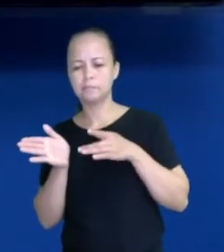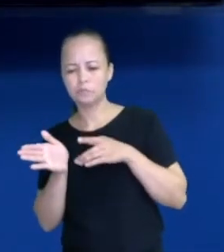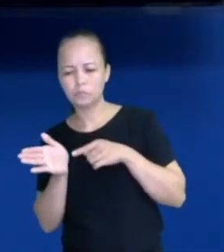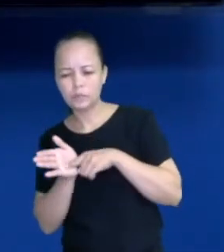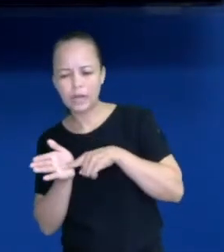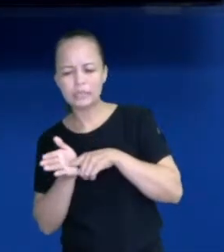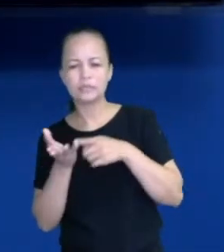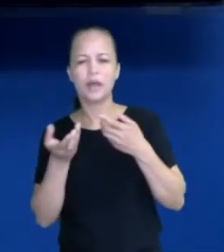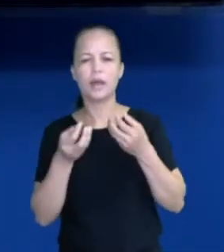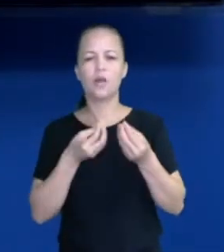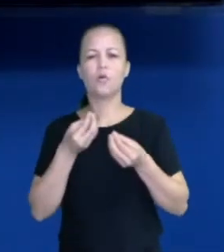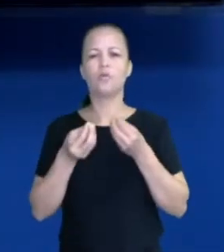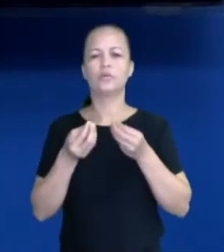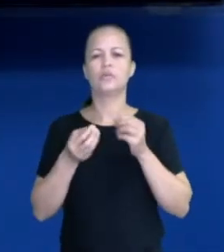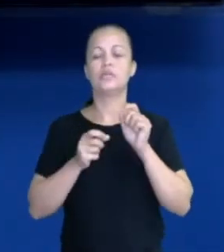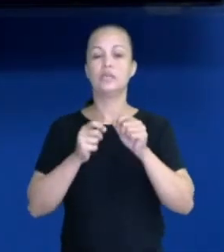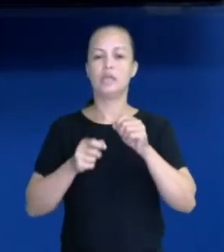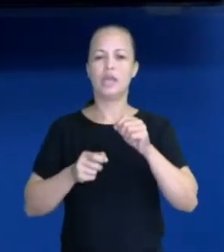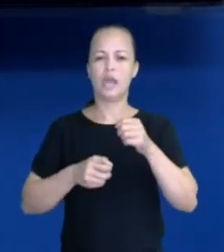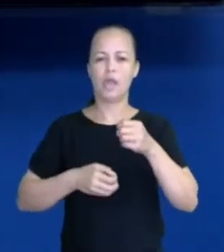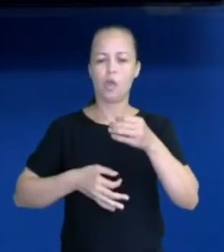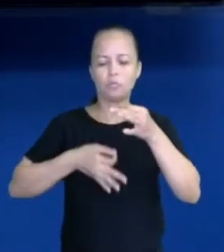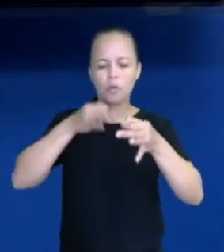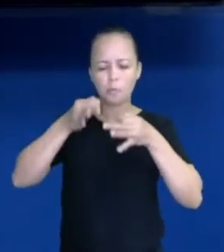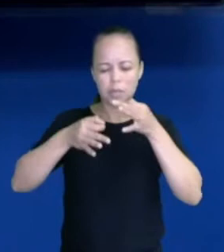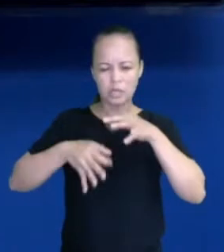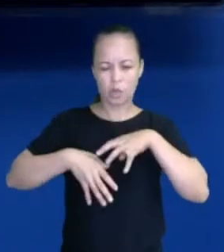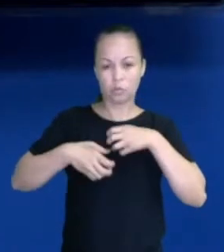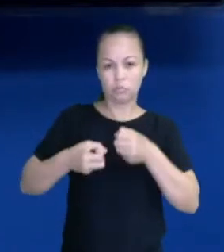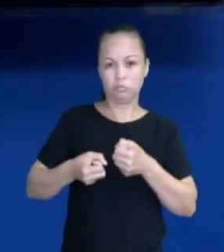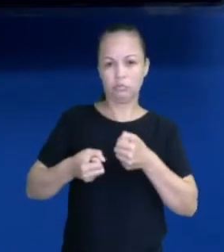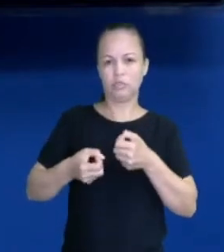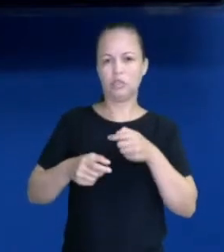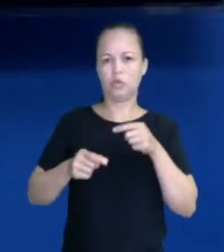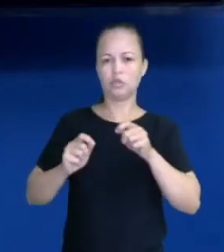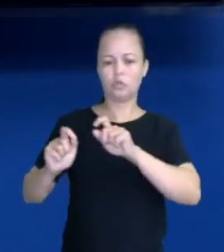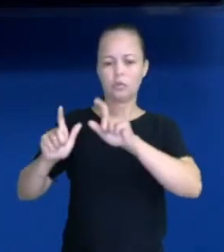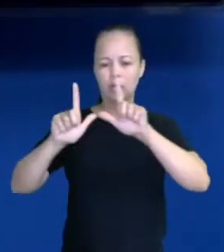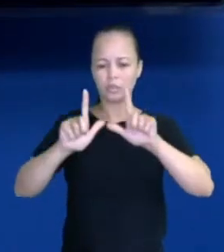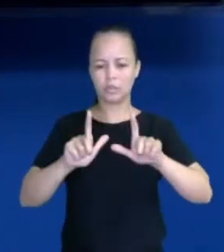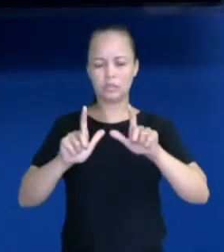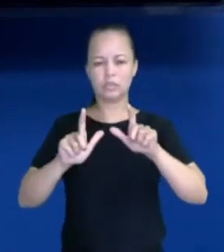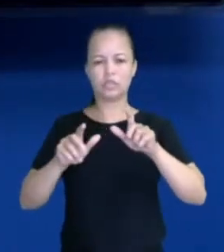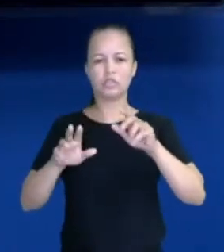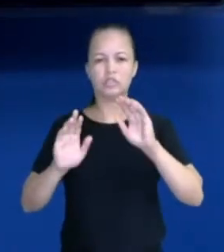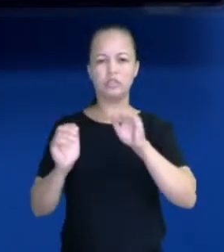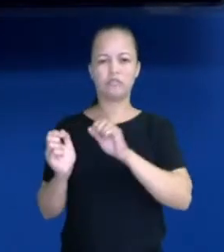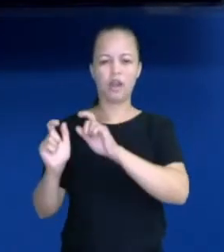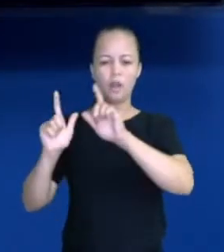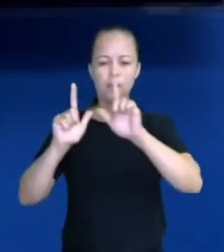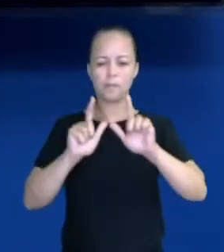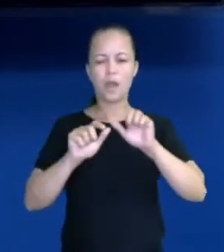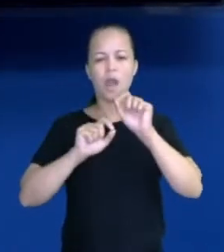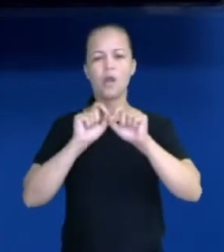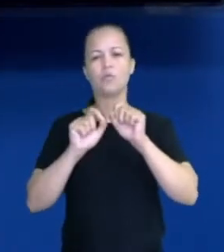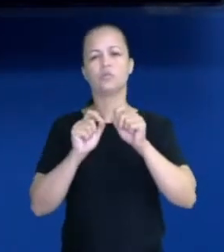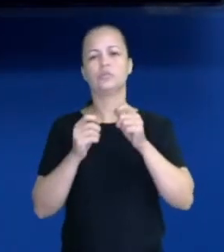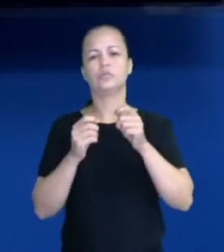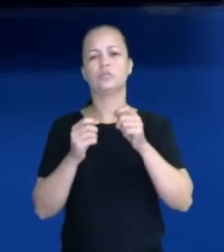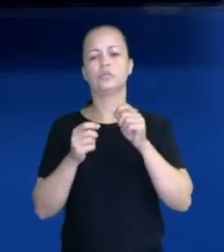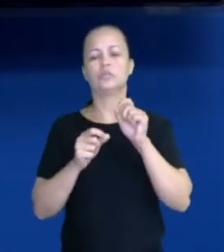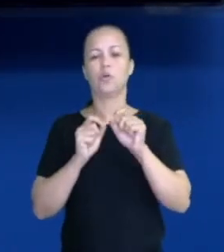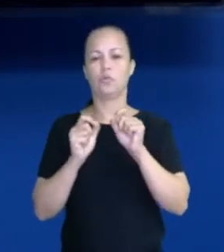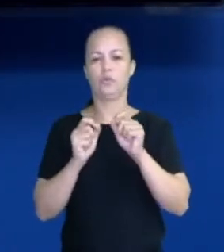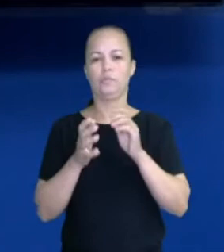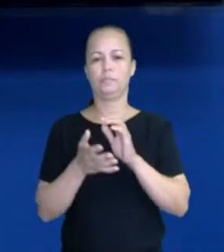ódio através das caixas de diálogo que nós temos aí, a gente vai para o próximo ponto, que ele fala